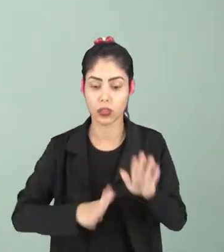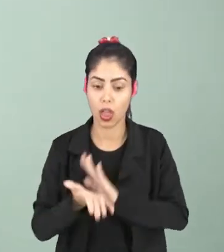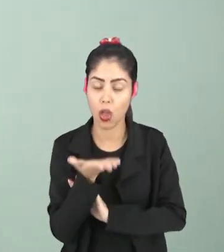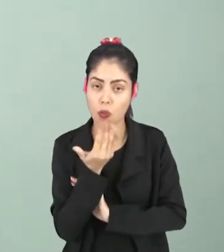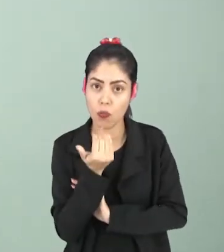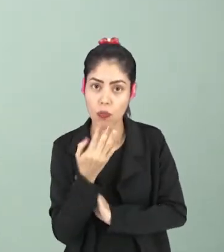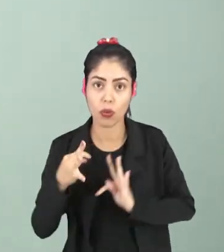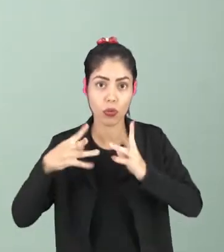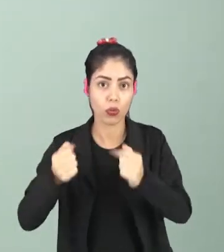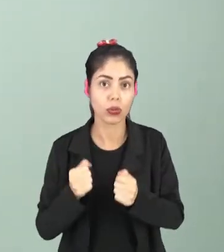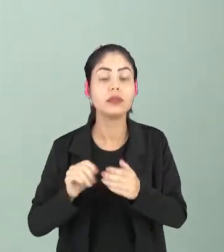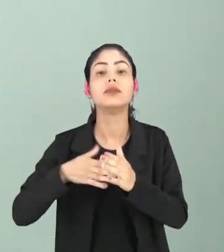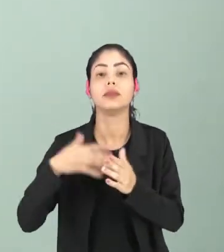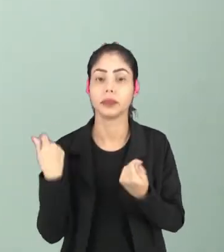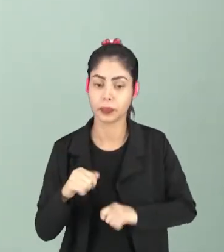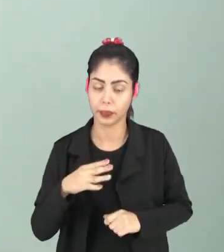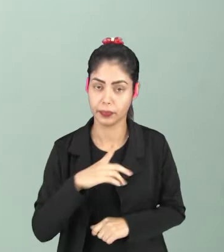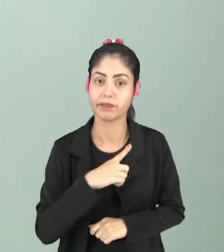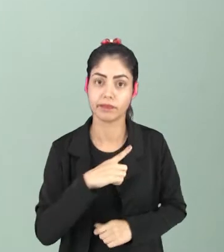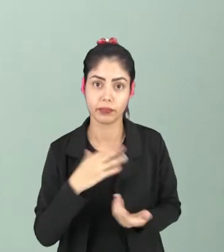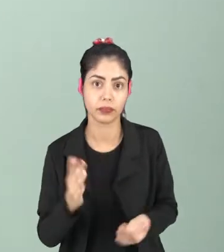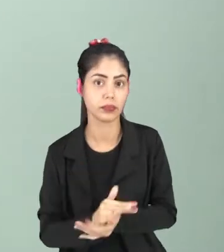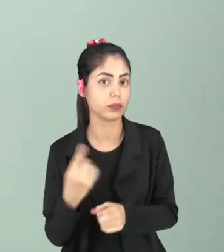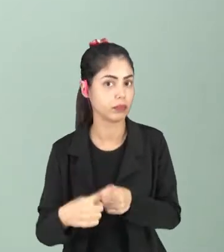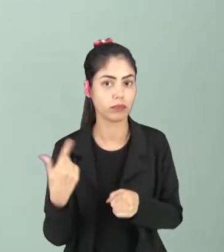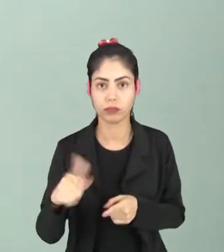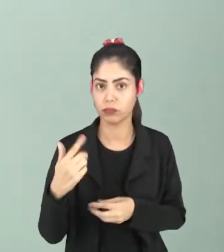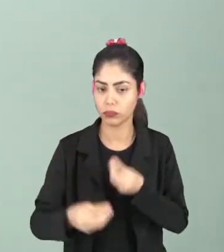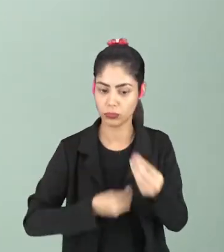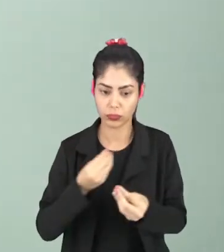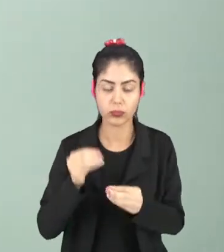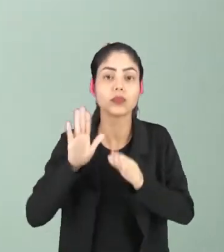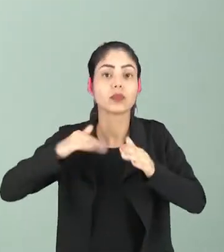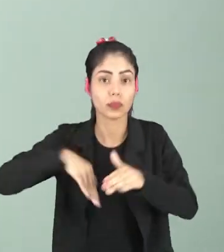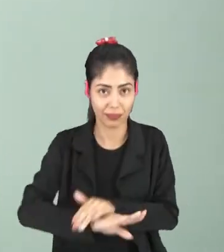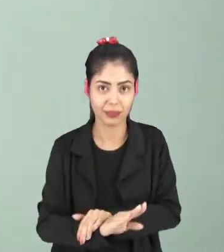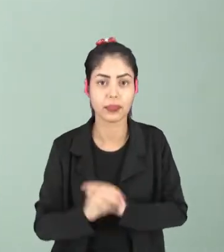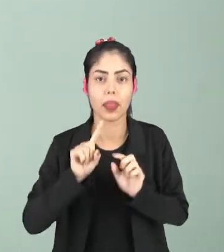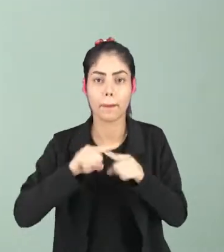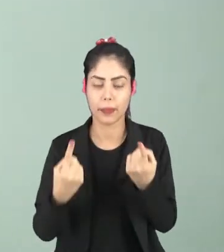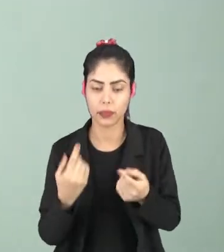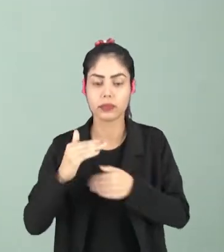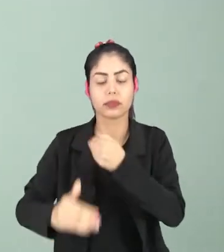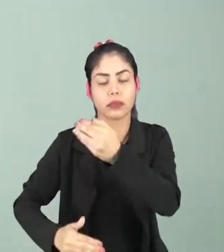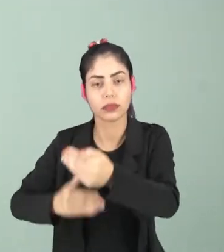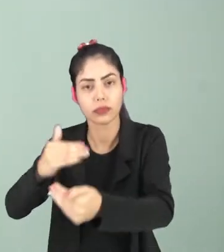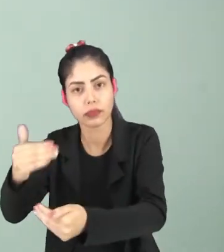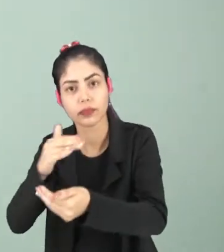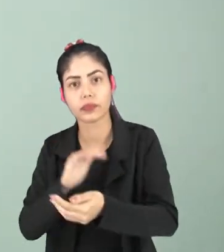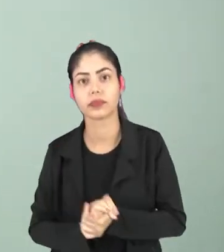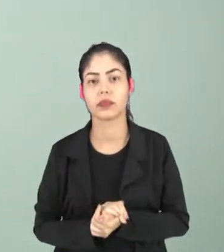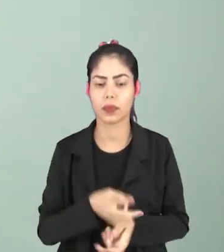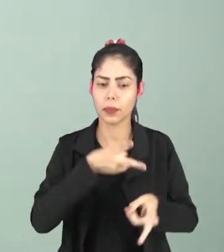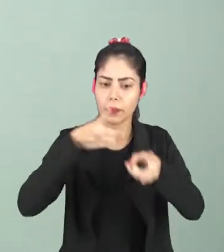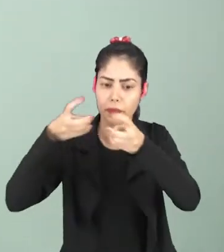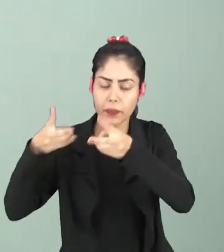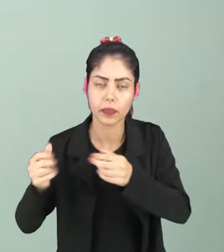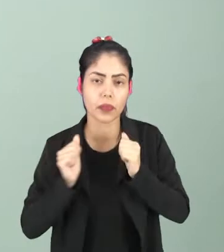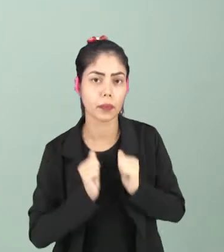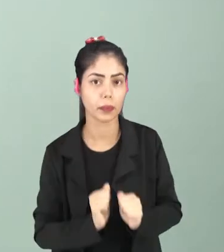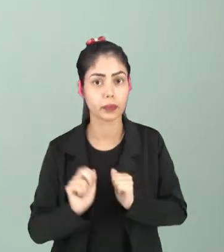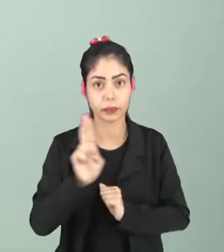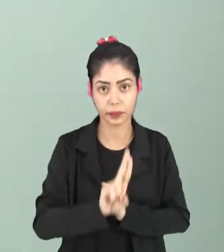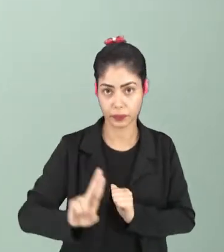ao máximo todo o alimento que eles tinham, porque não existiam formas de conservar. Com o desenvolvimento da civilização, eles foram observando que